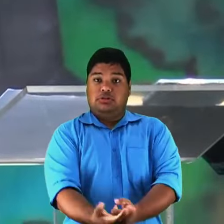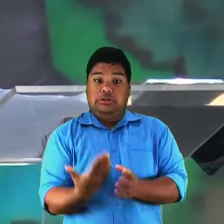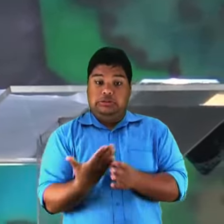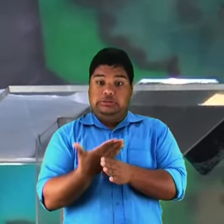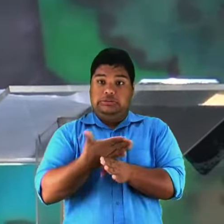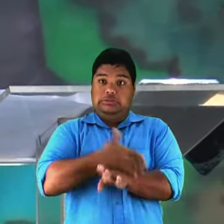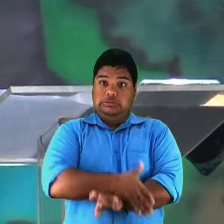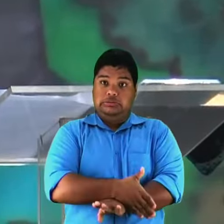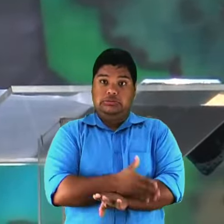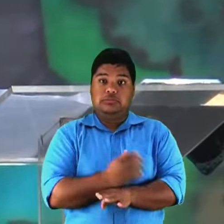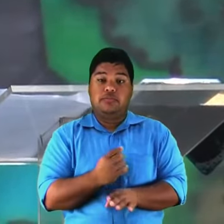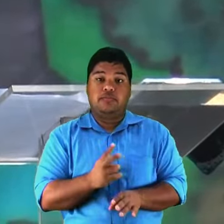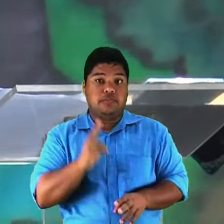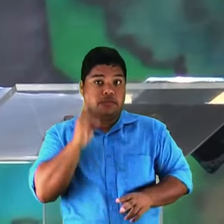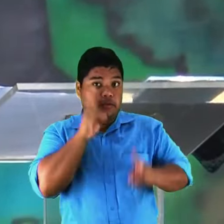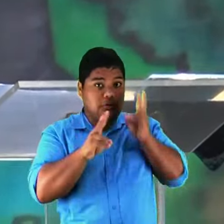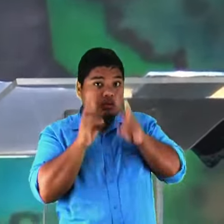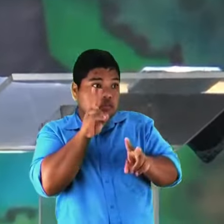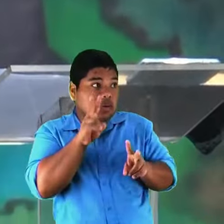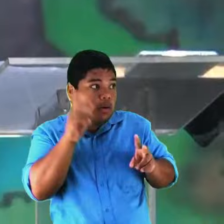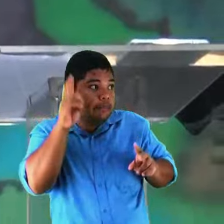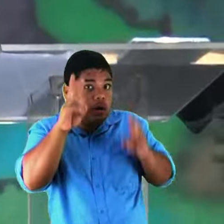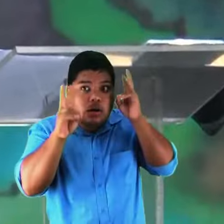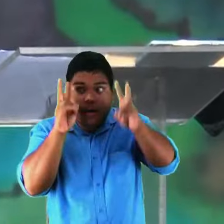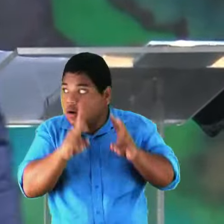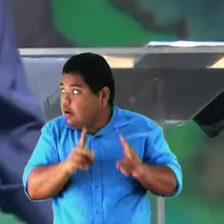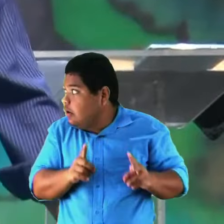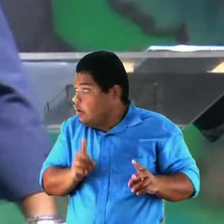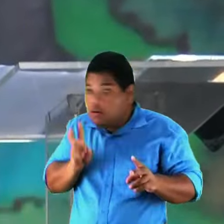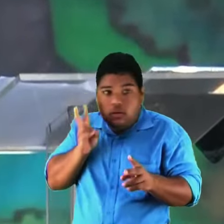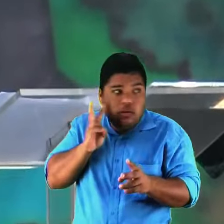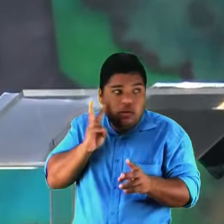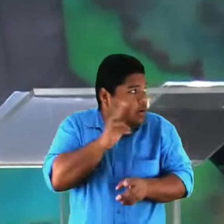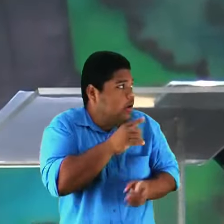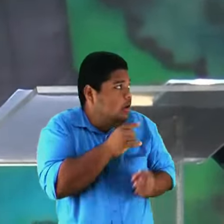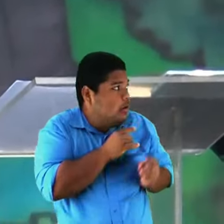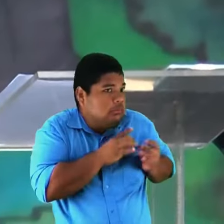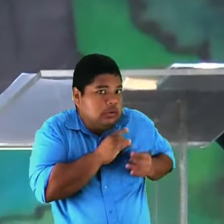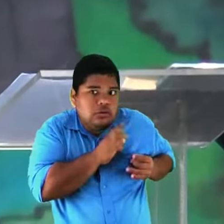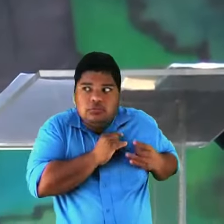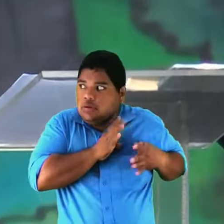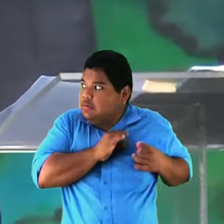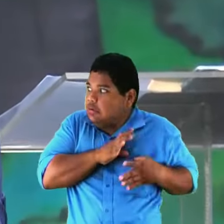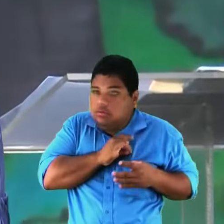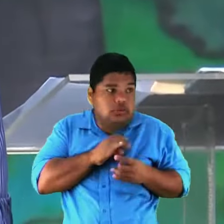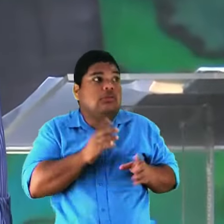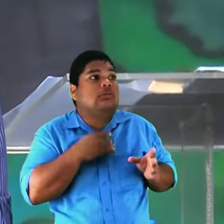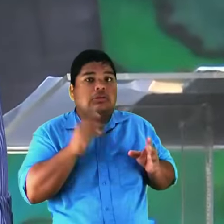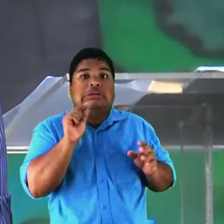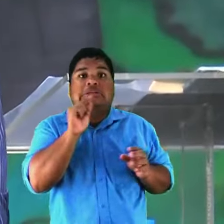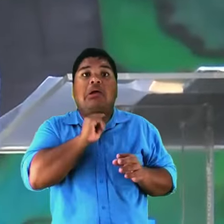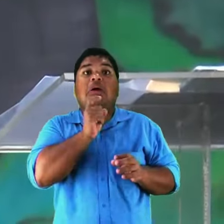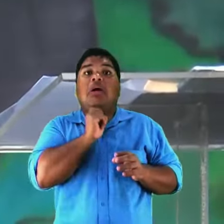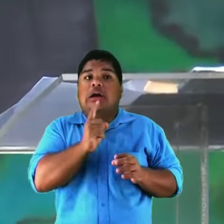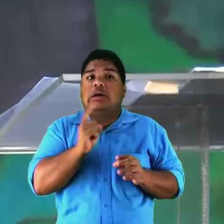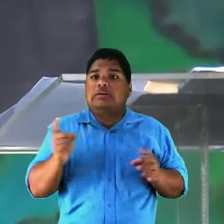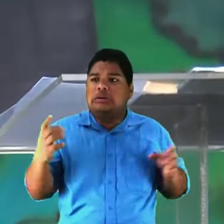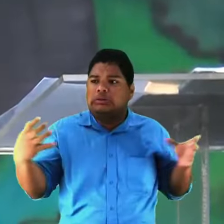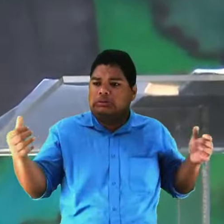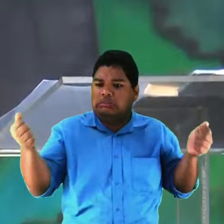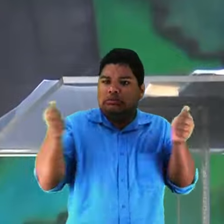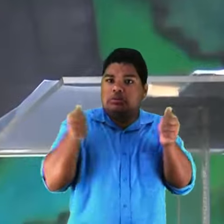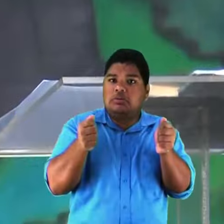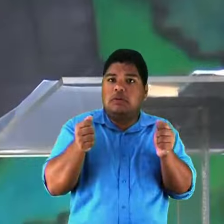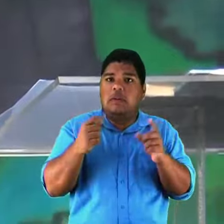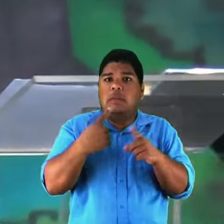na drogaria, aquela preocupação, olhando para trás e vendo o tempo todo se alguém se aproximava. Preocupado porque ele